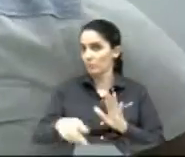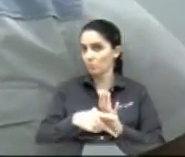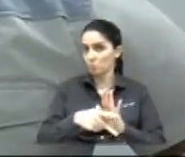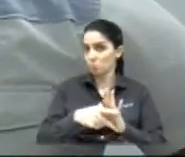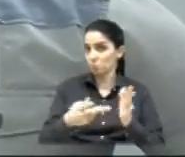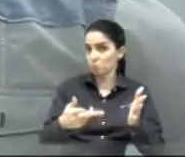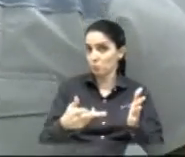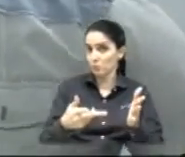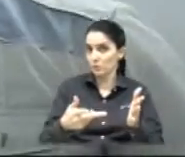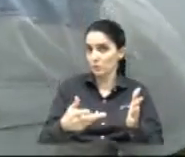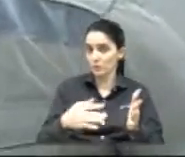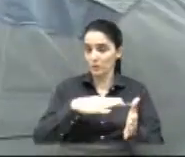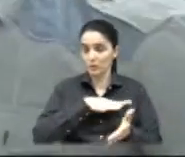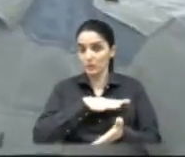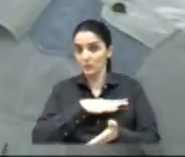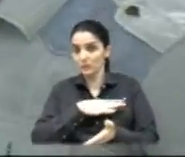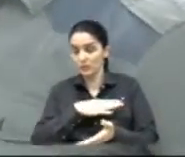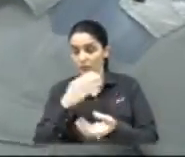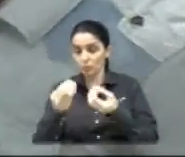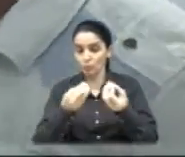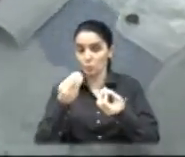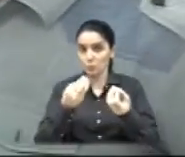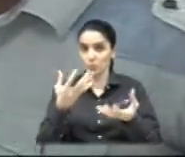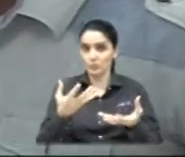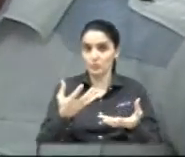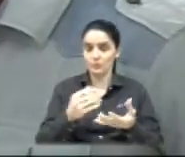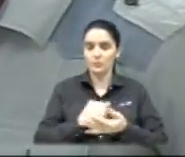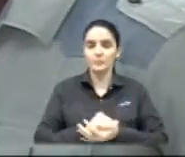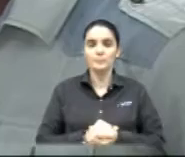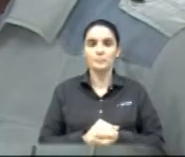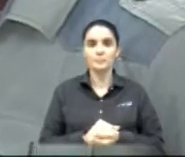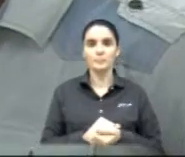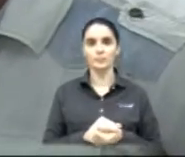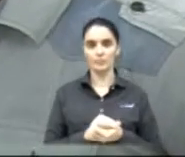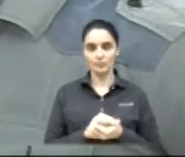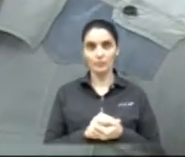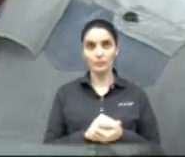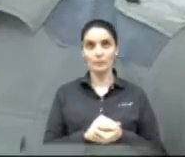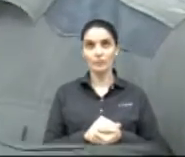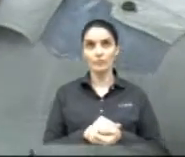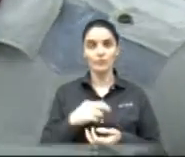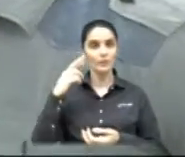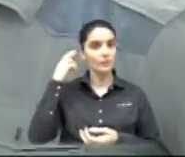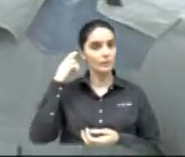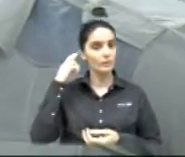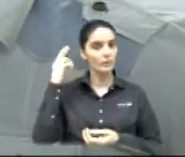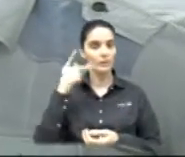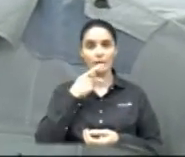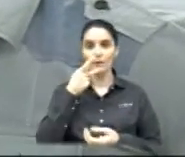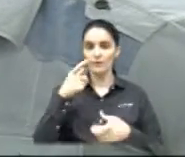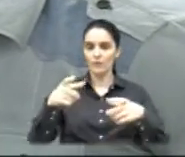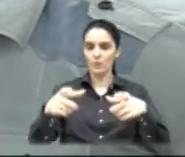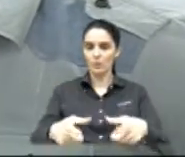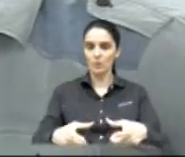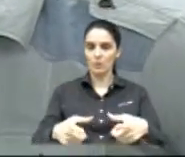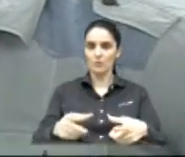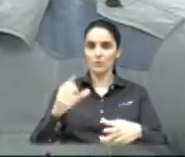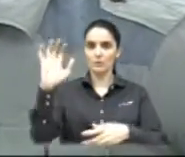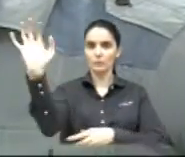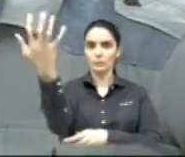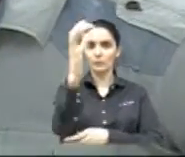delicado esta questão, mas eu diria para os senhores mais. Eu defendo que a região do Horto